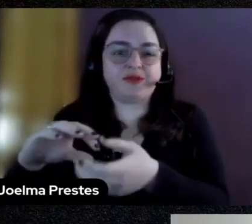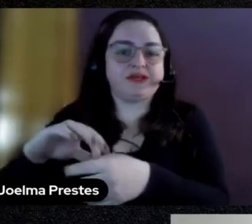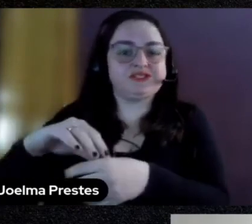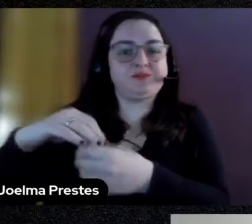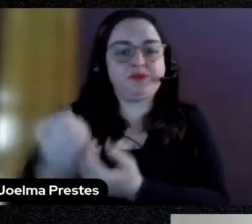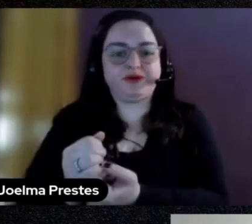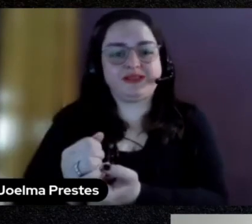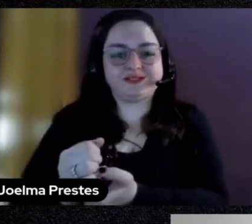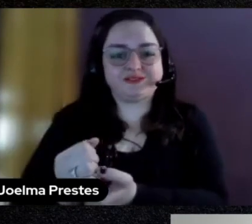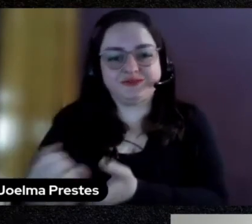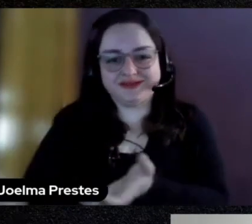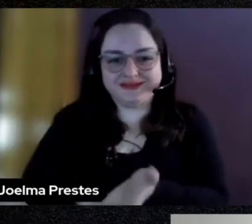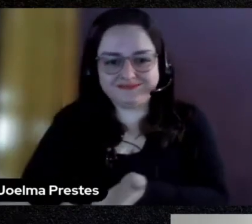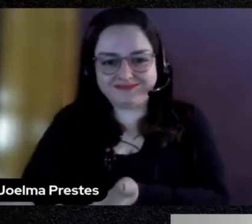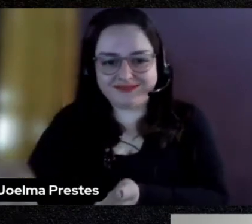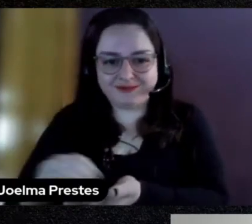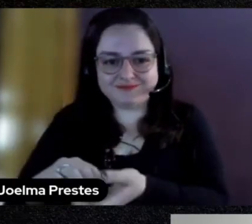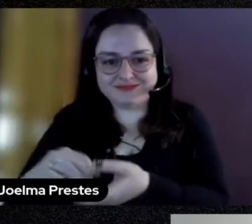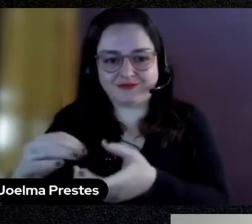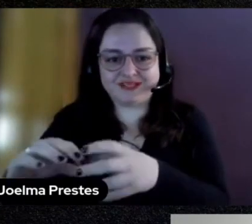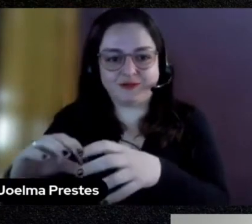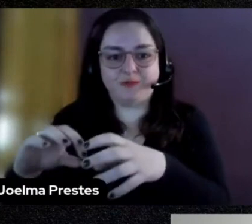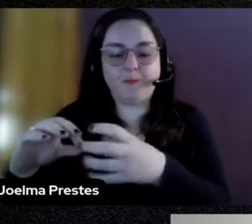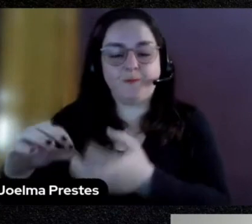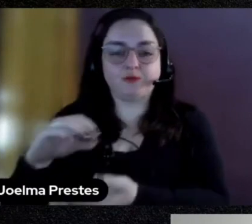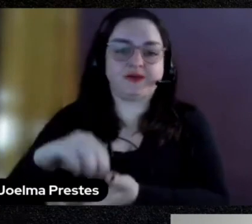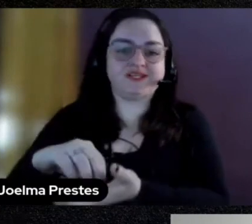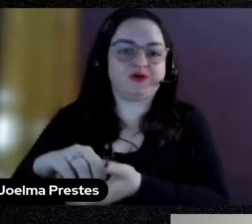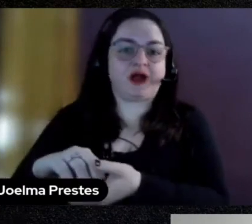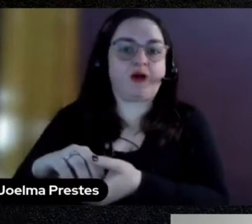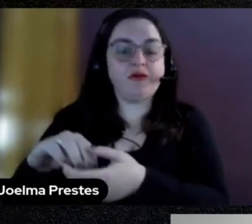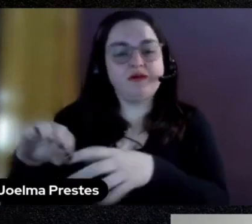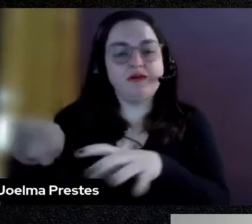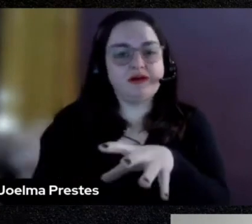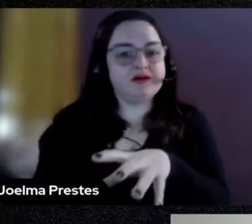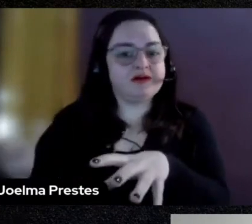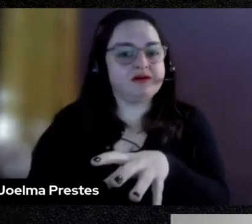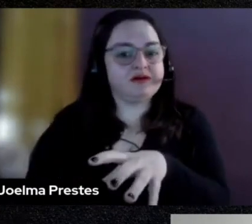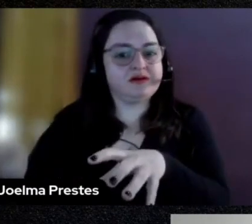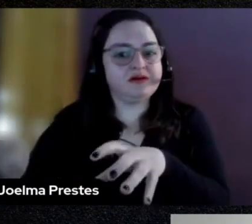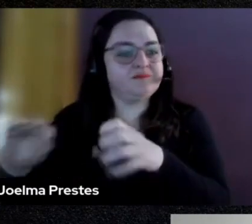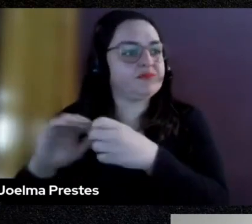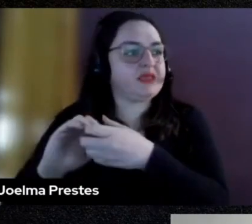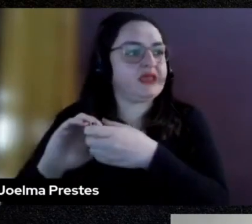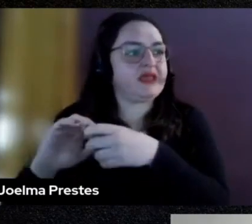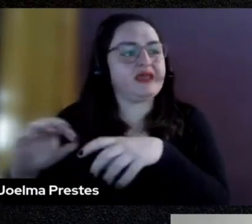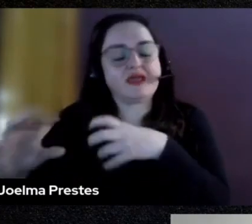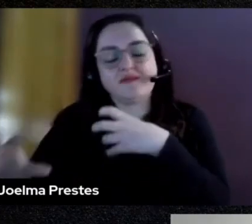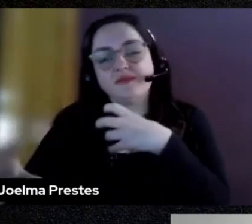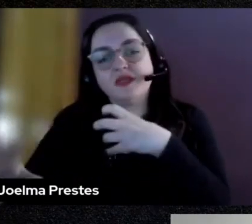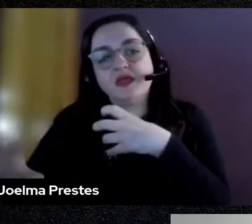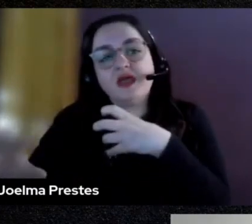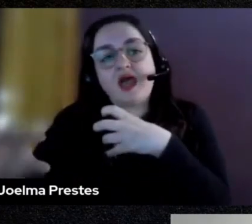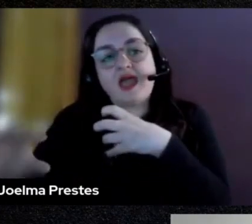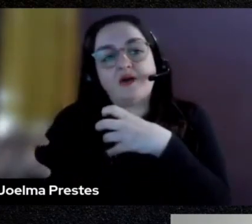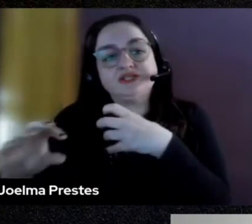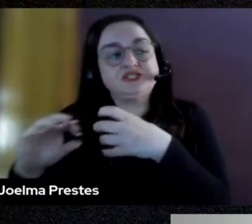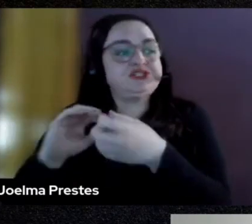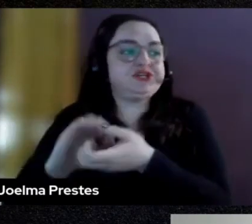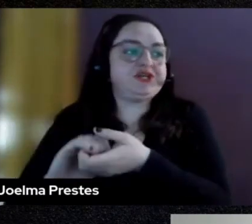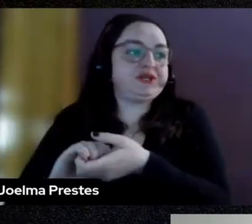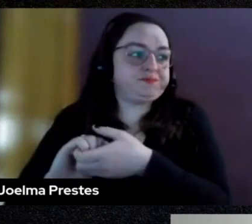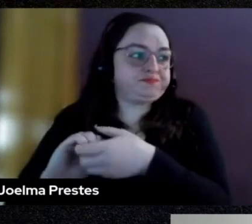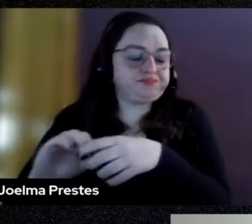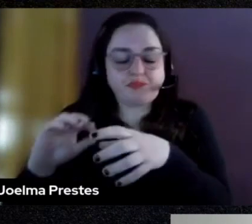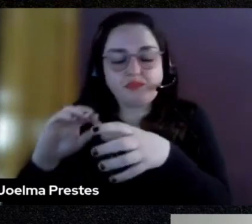vamos falar um pouquinho mais de prioridade do bug. Então, talvez seria um ponto mais focal, que é onde